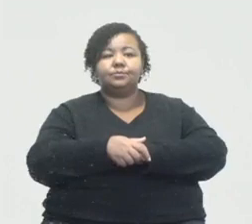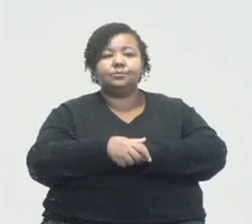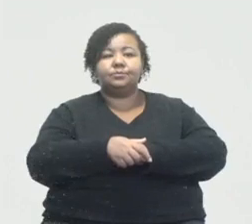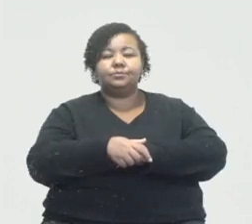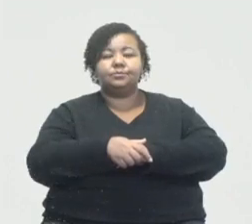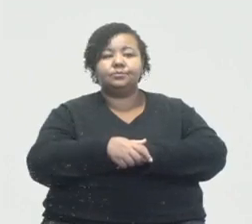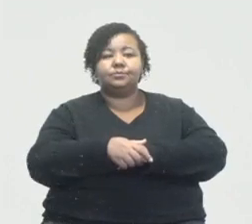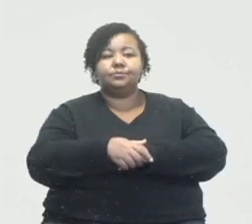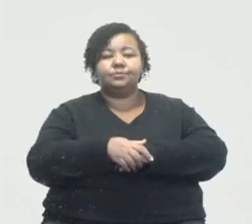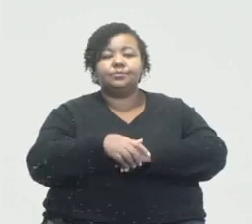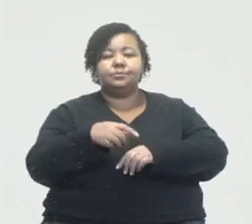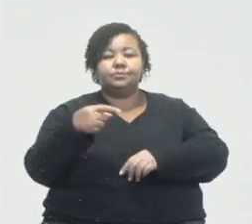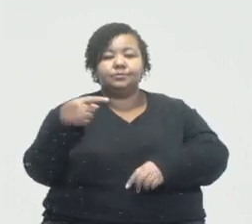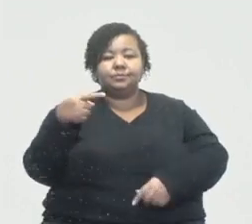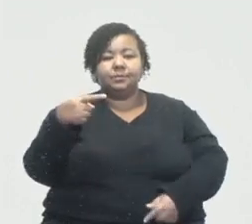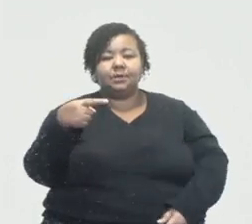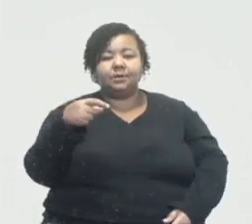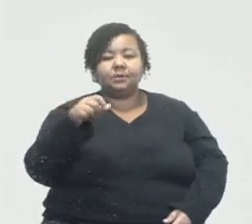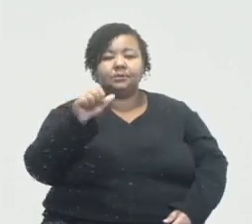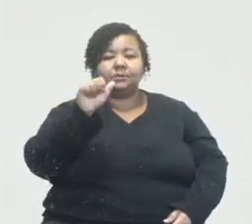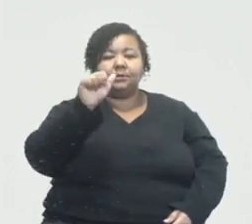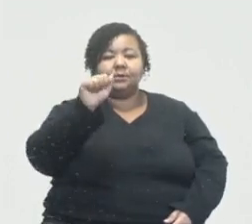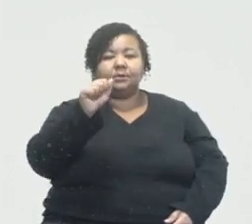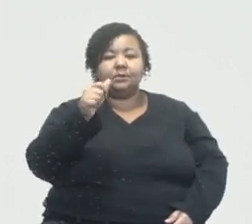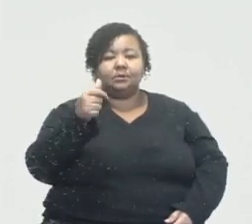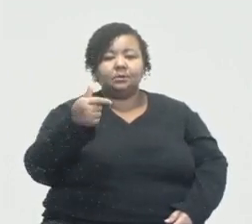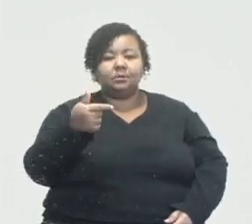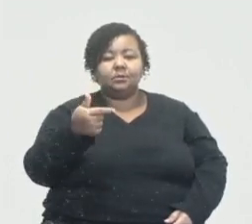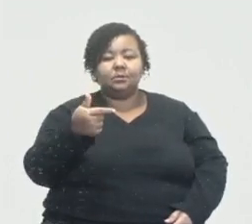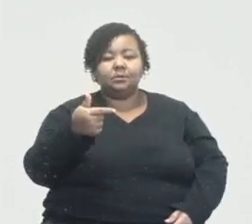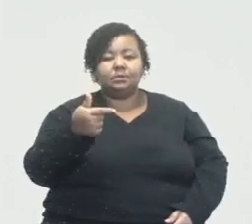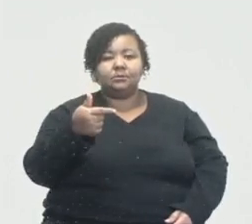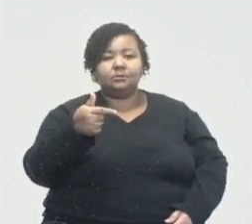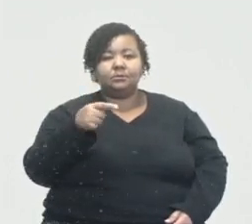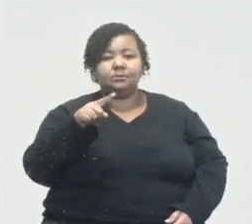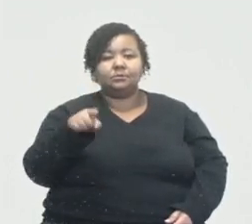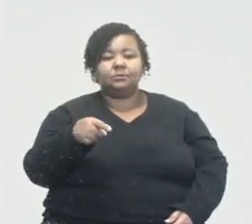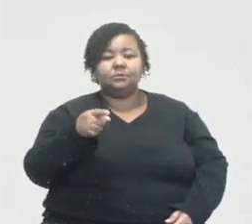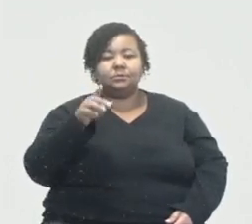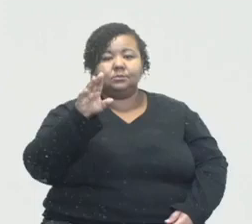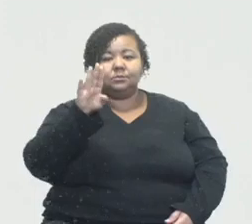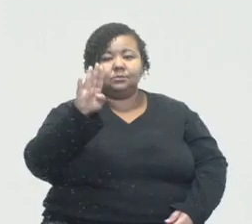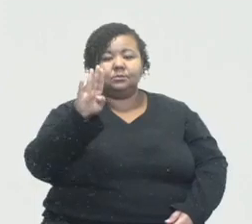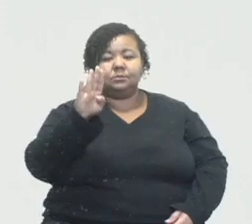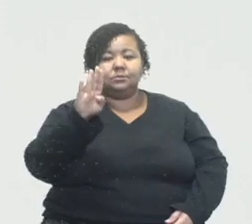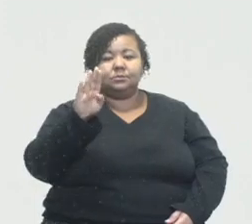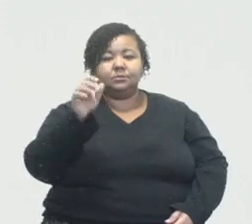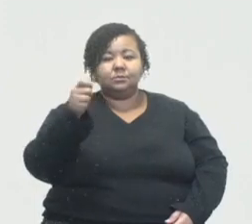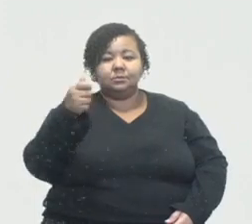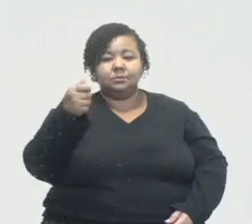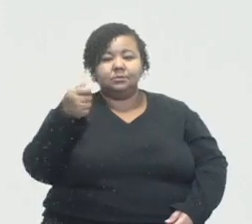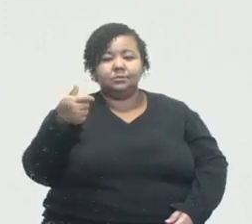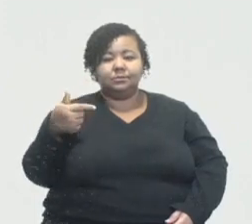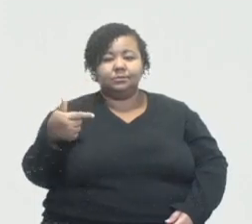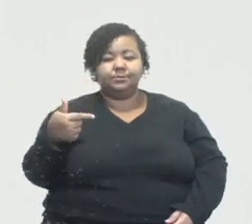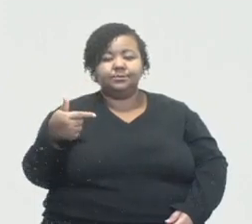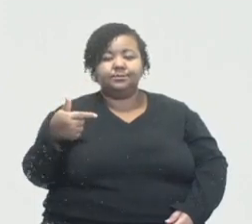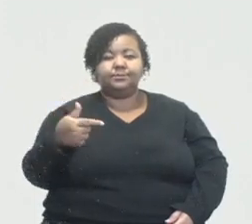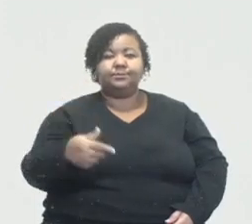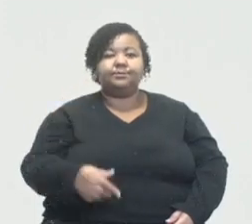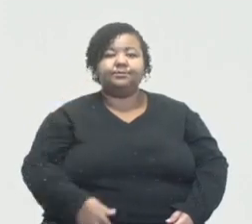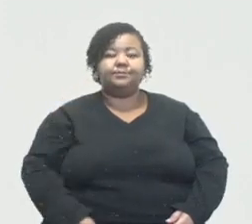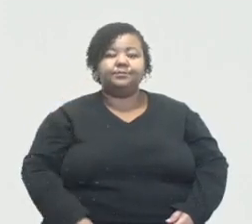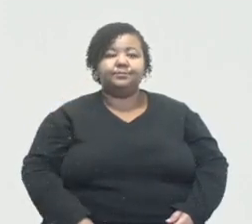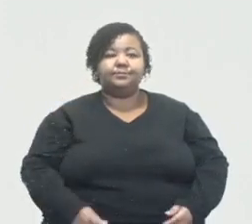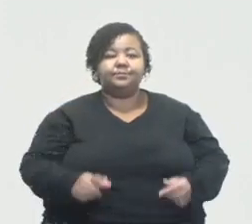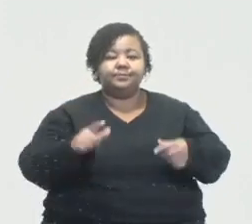aqui menos A2, 4 A2. Vamos